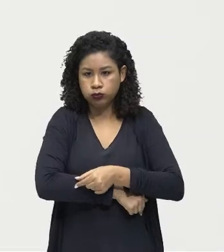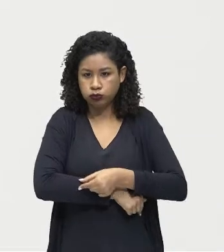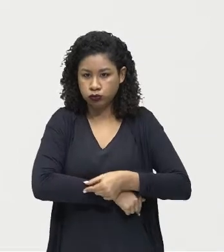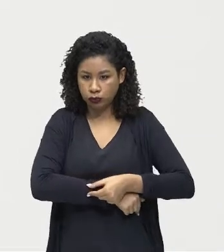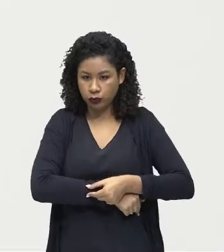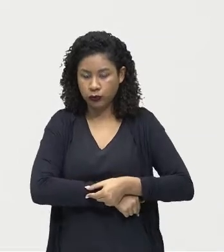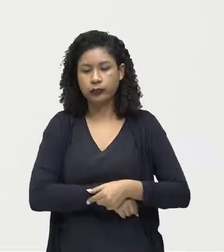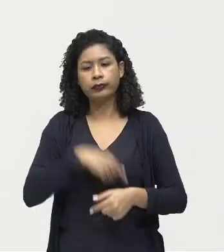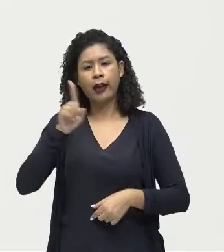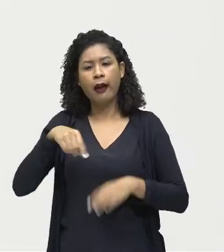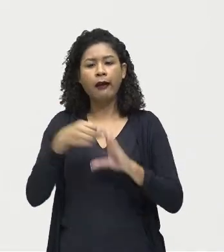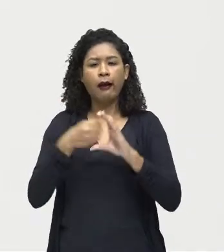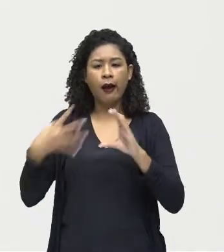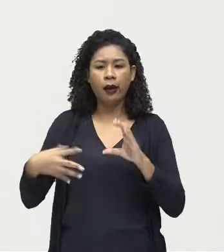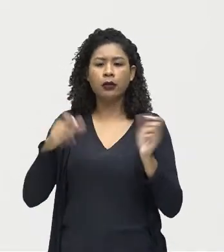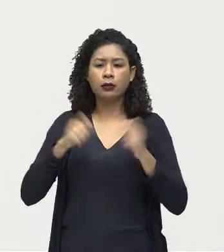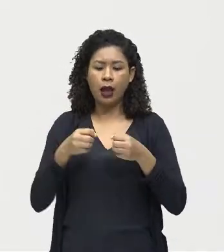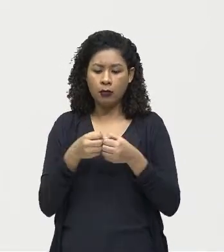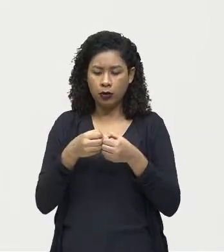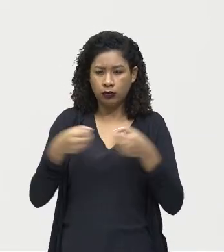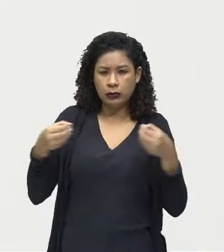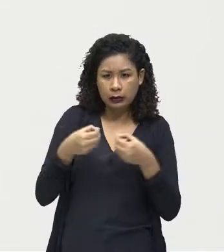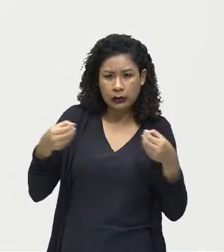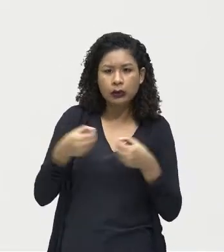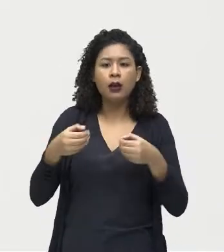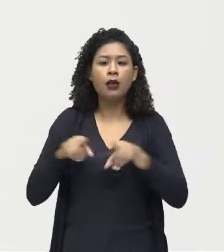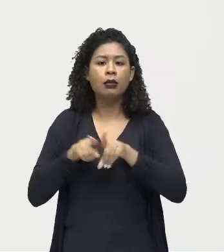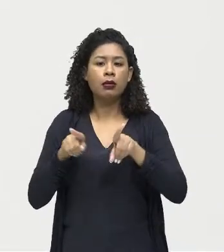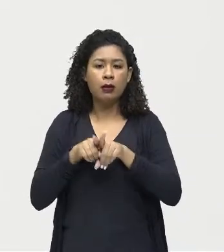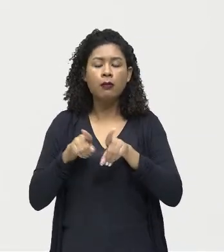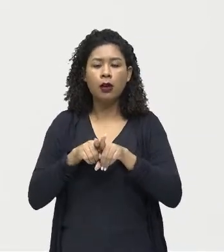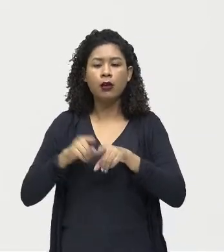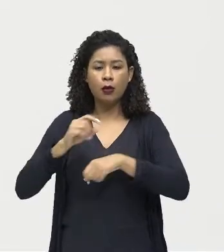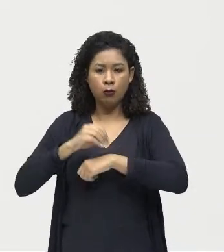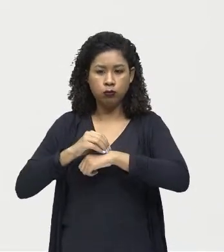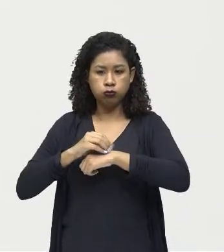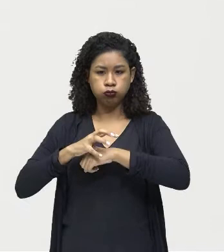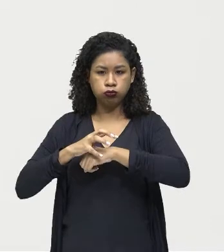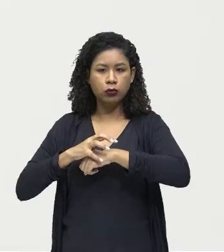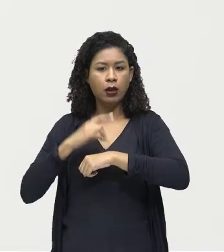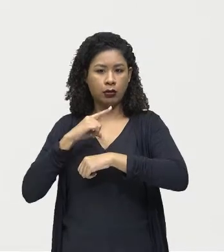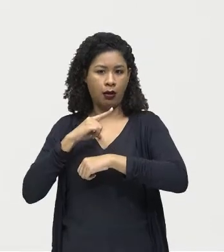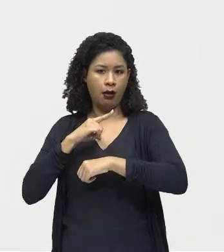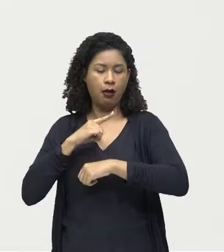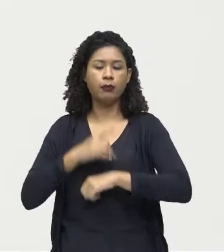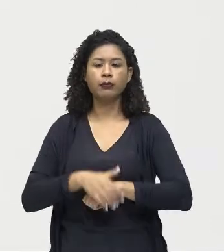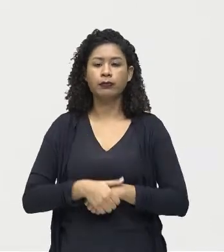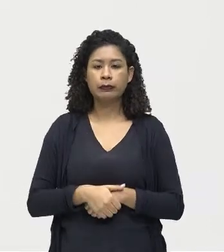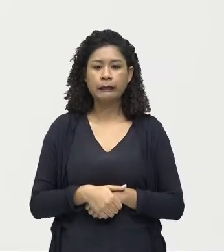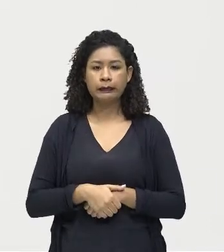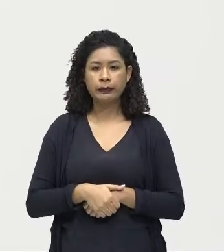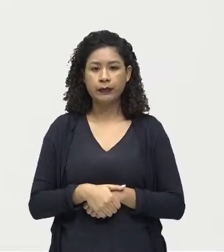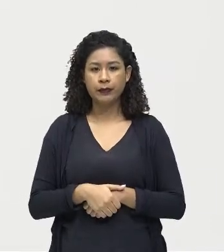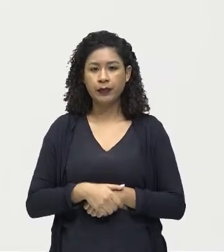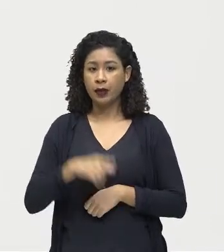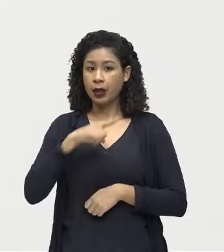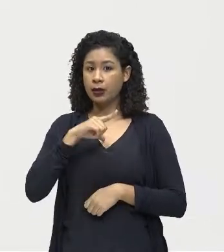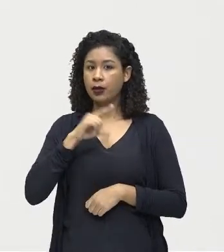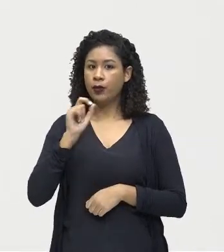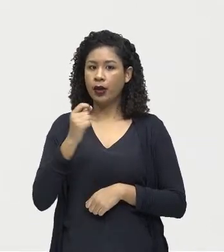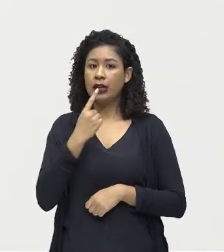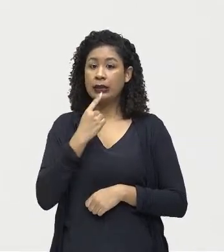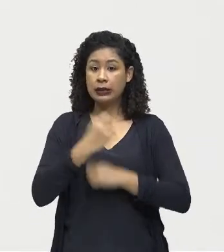características. Elástica, muscular, né? Porque ela vai receber esse sangue que vai ser levado para o